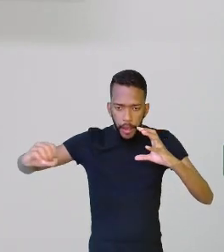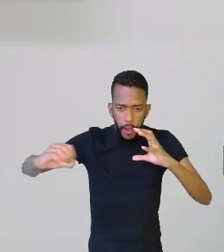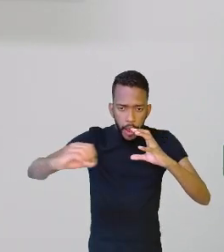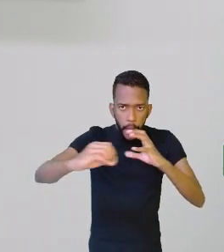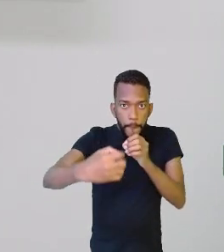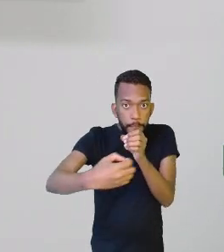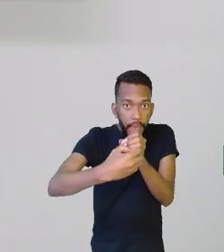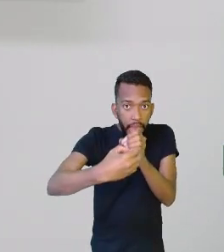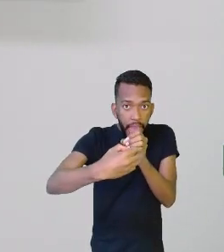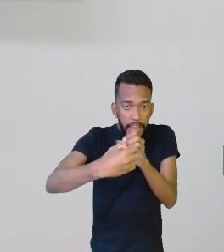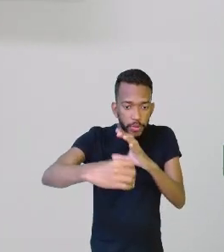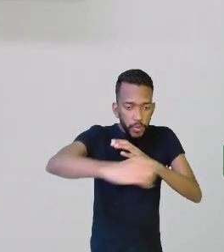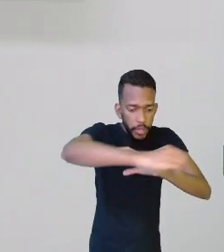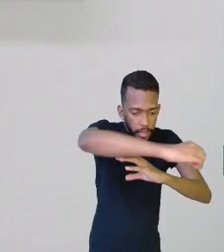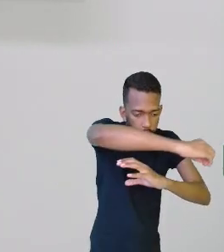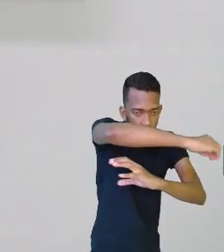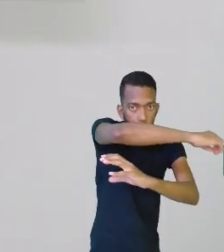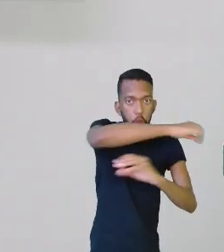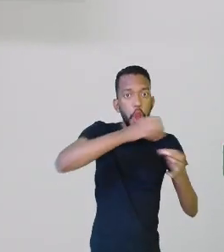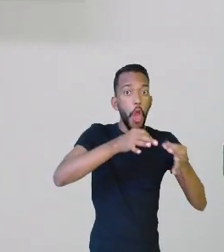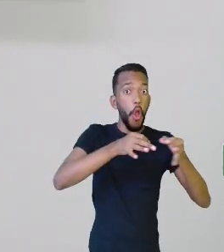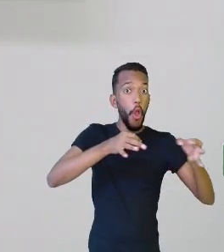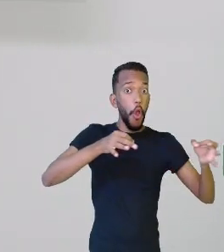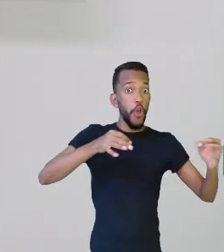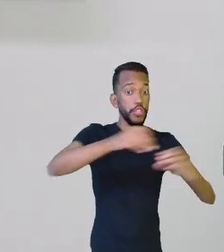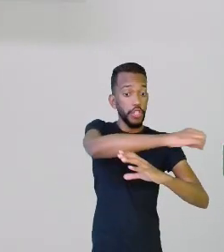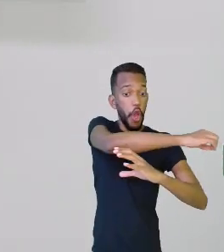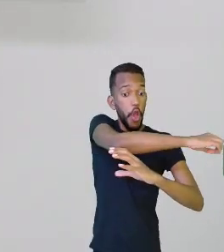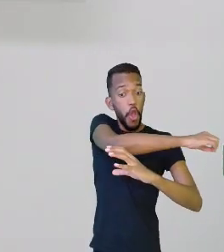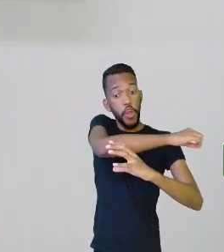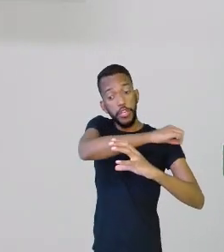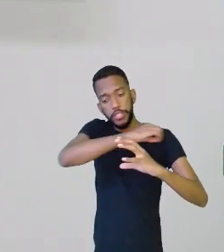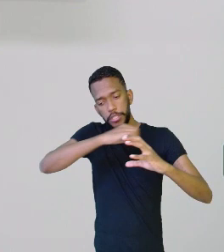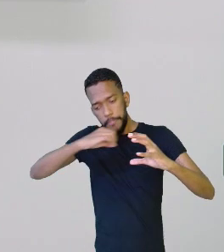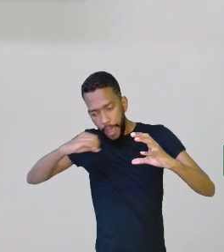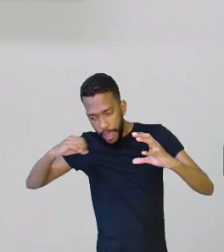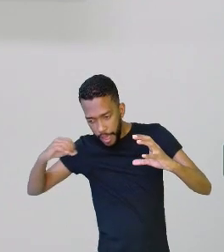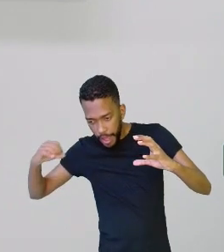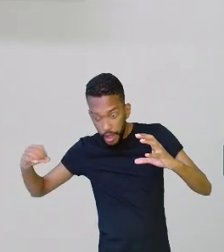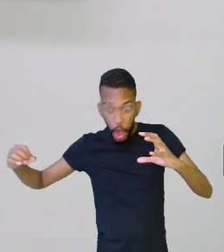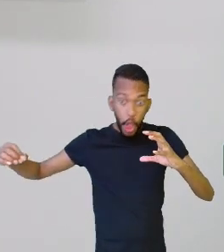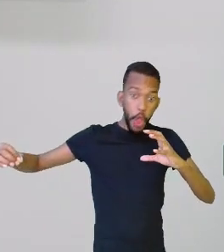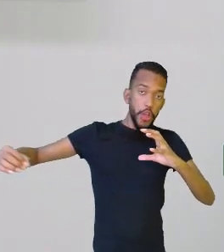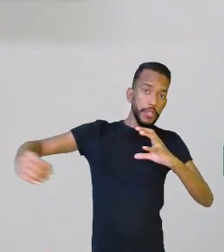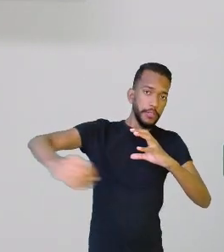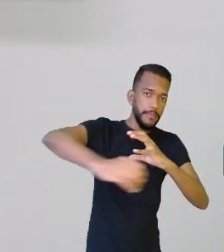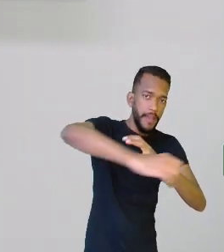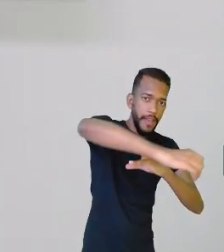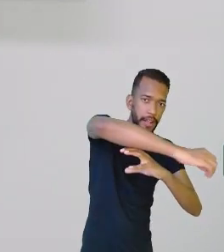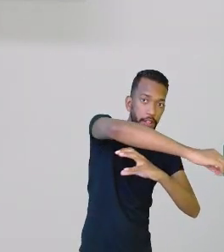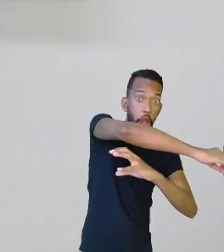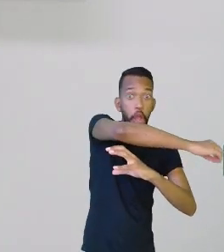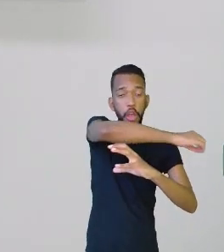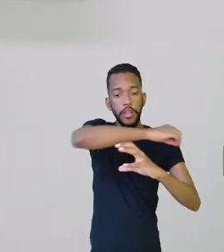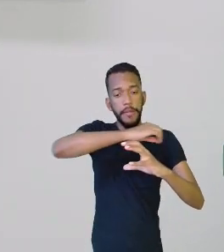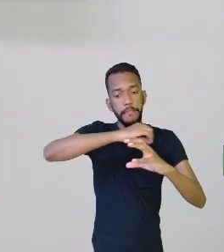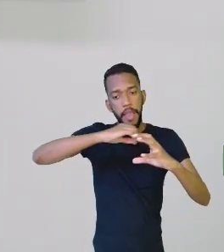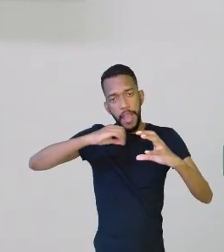Sol. E isso tem uma consequência para nós. Nós observamos também aqui no nosso planeta. Vamos ver qual